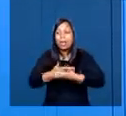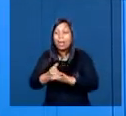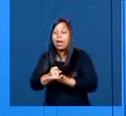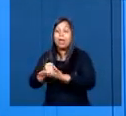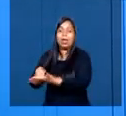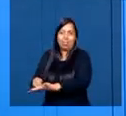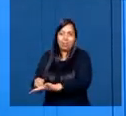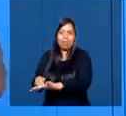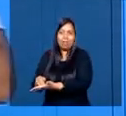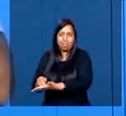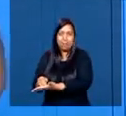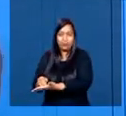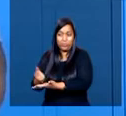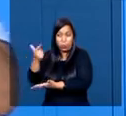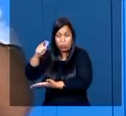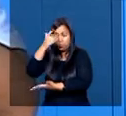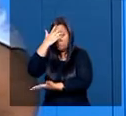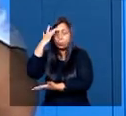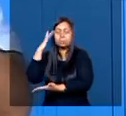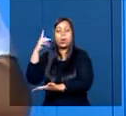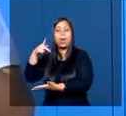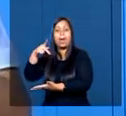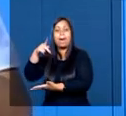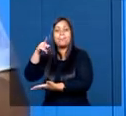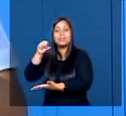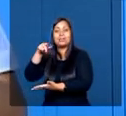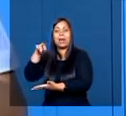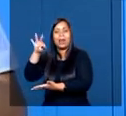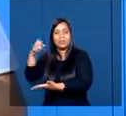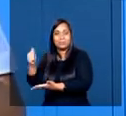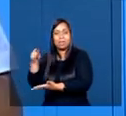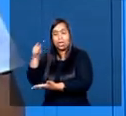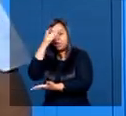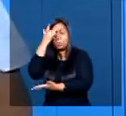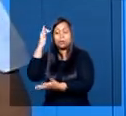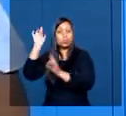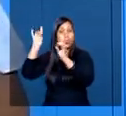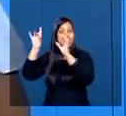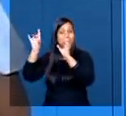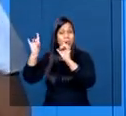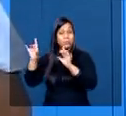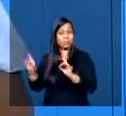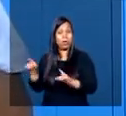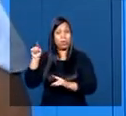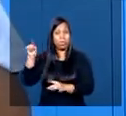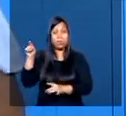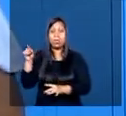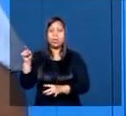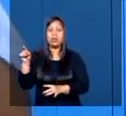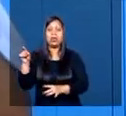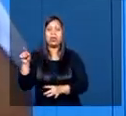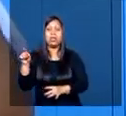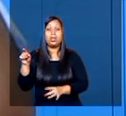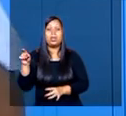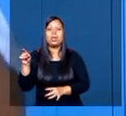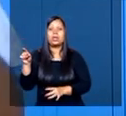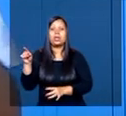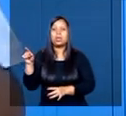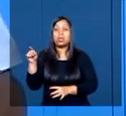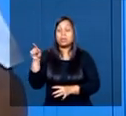outro psicanalista, que é o grande cara do nosso grupo, né? Ele é o cara que veio...